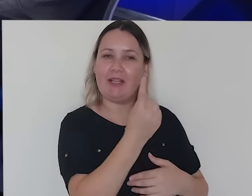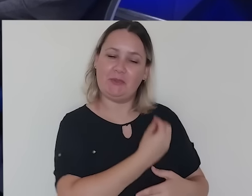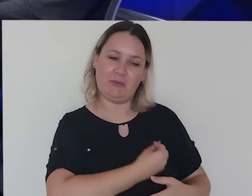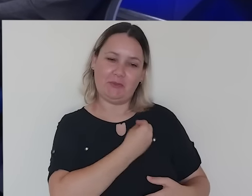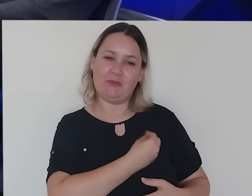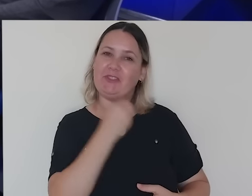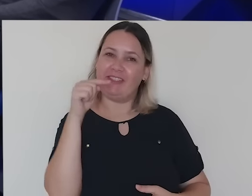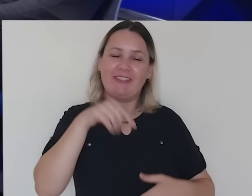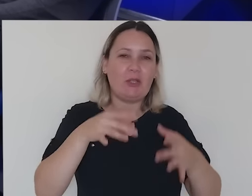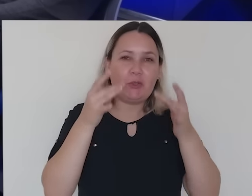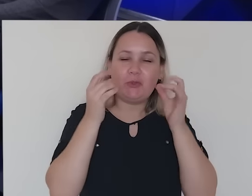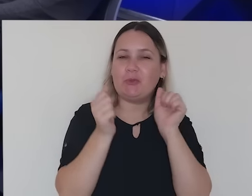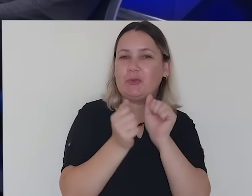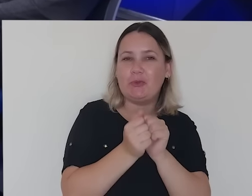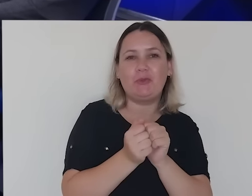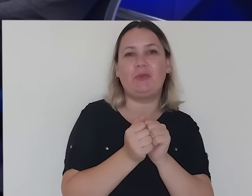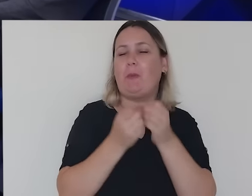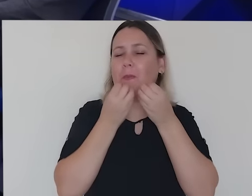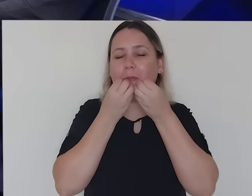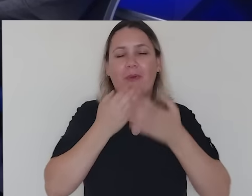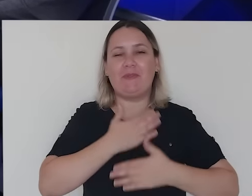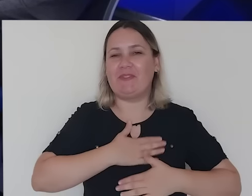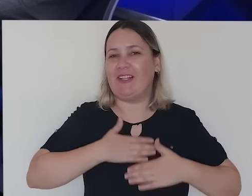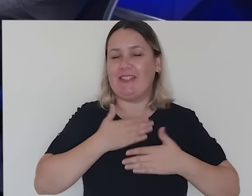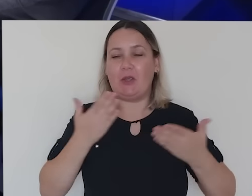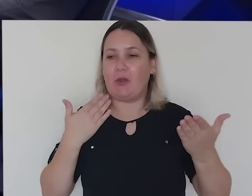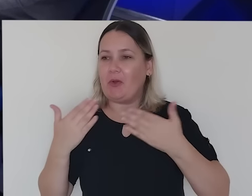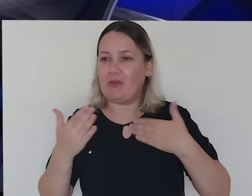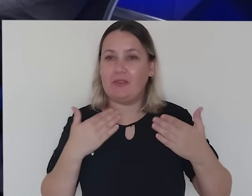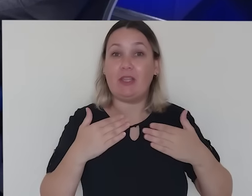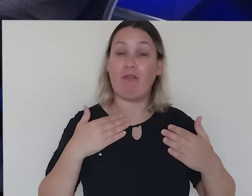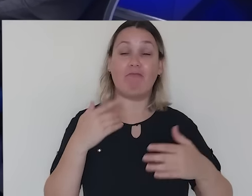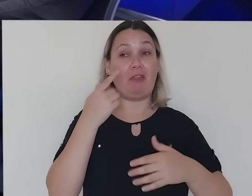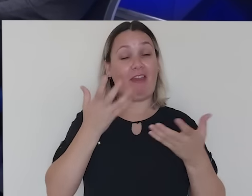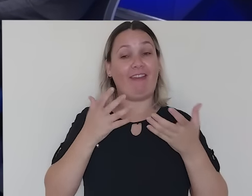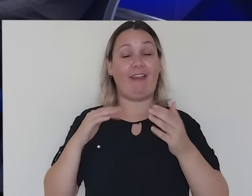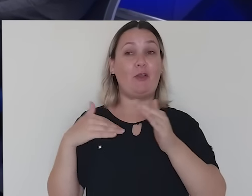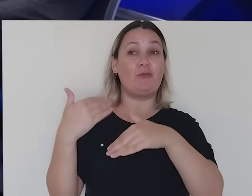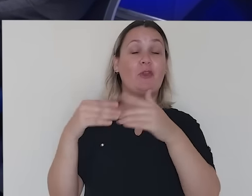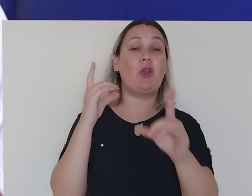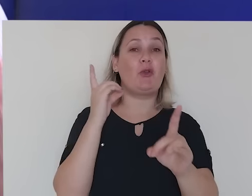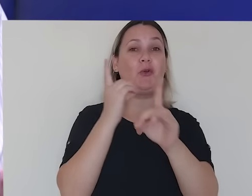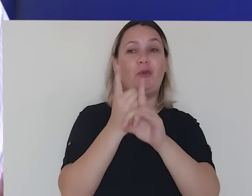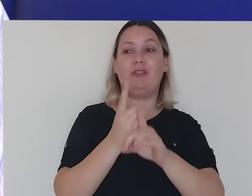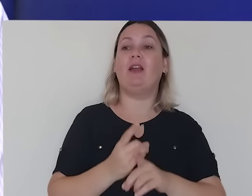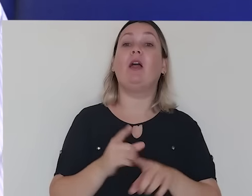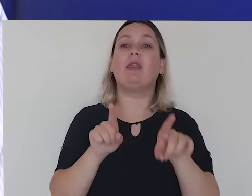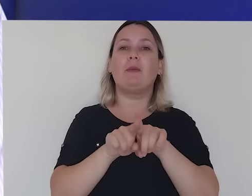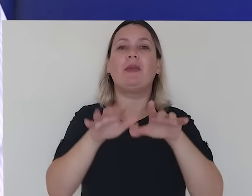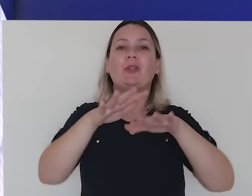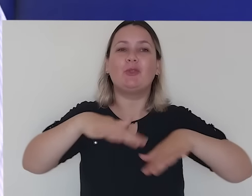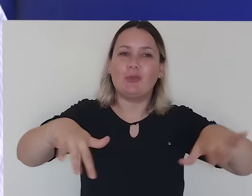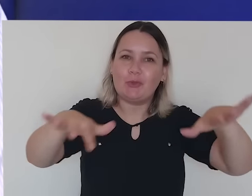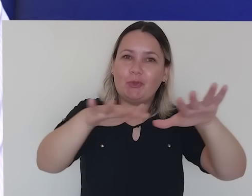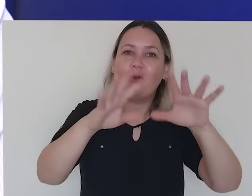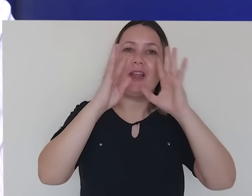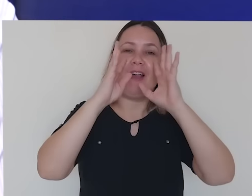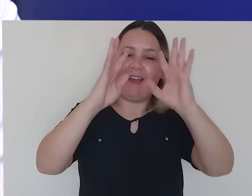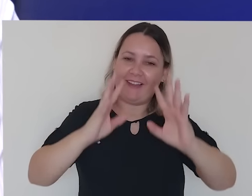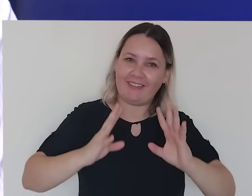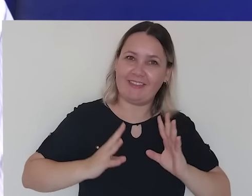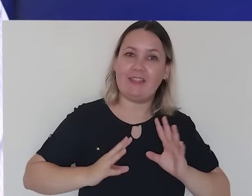foi um prazer esse nosso bate-papo espero encontrá-los né em próximas oportunidades e a todos que estão nos acompanhando né ao longo da